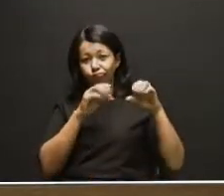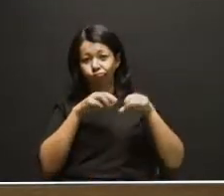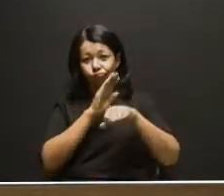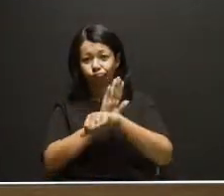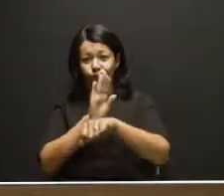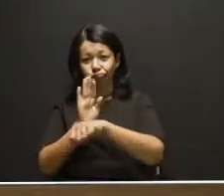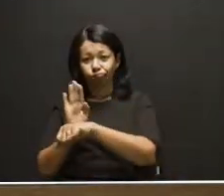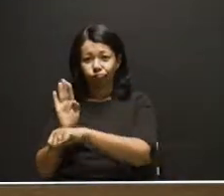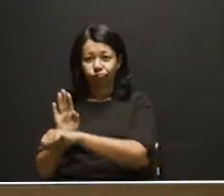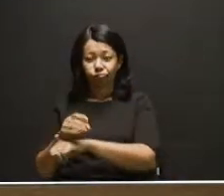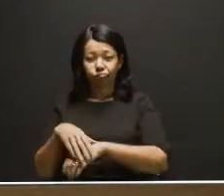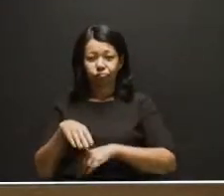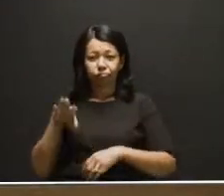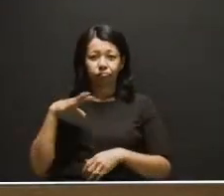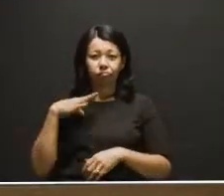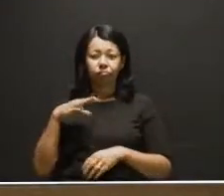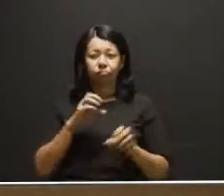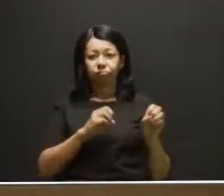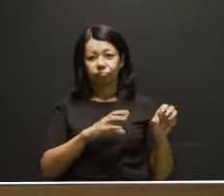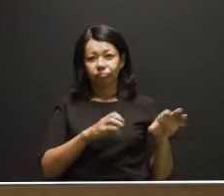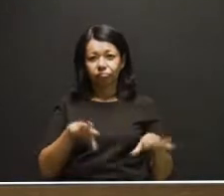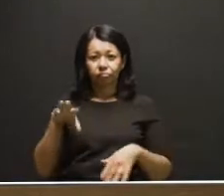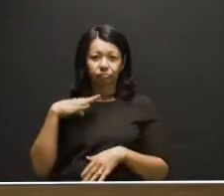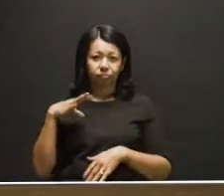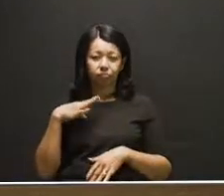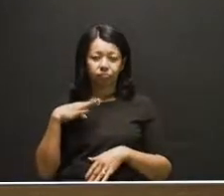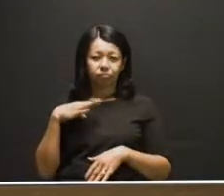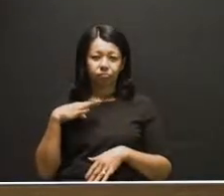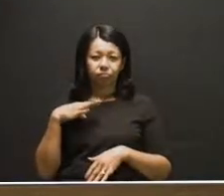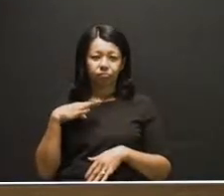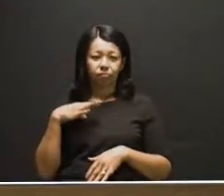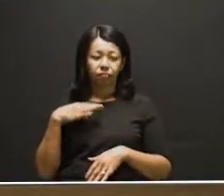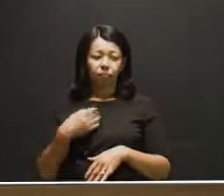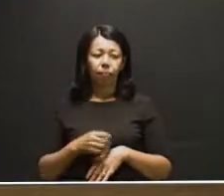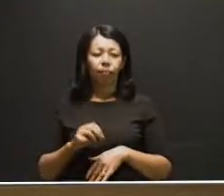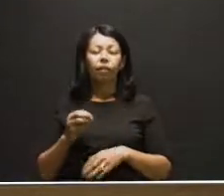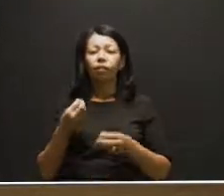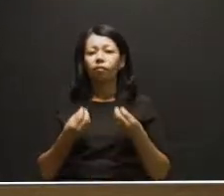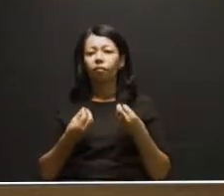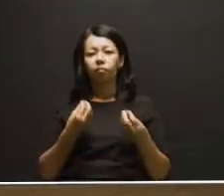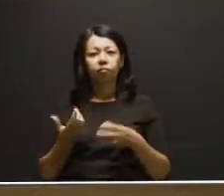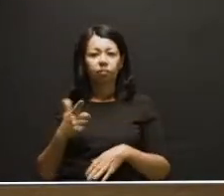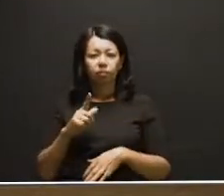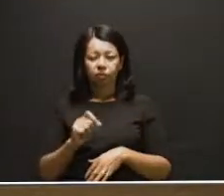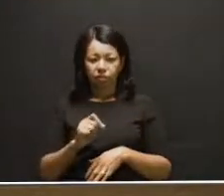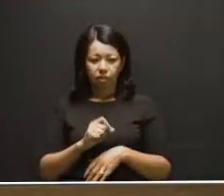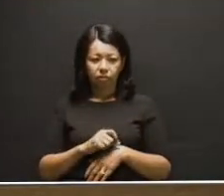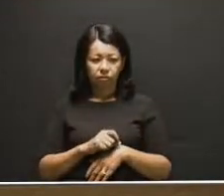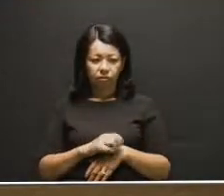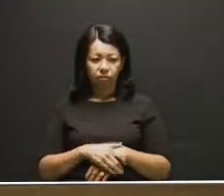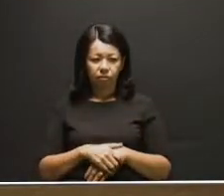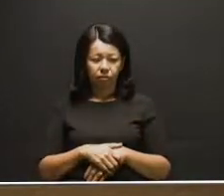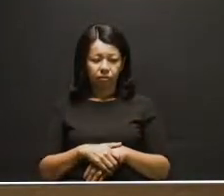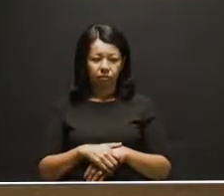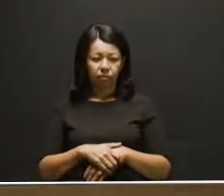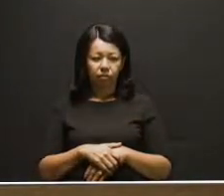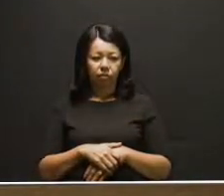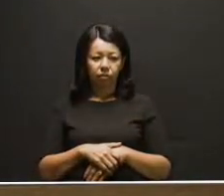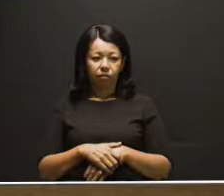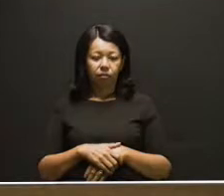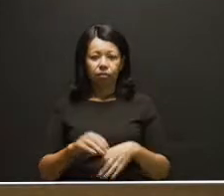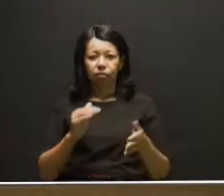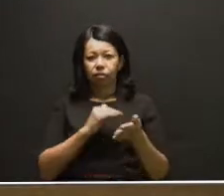conta de uma secretaria de planejamento que talvez até cai caiba né ele dentro do setor de planejamento agora